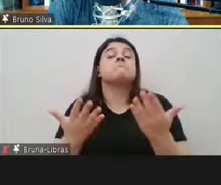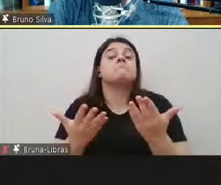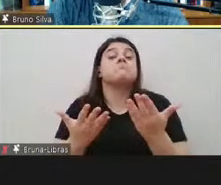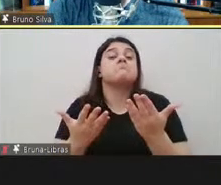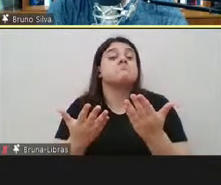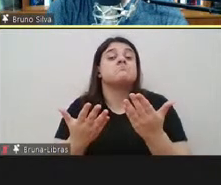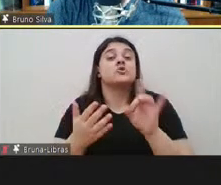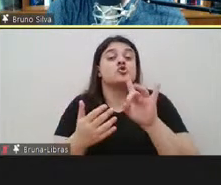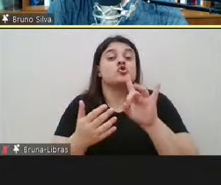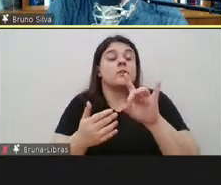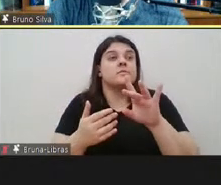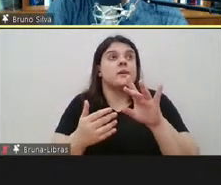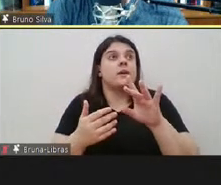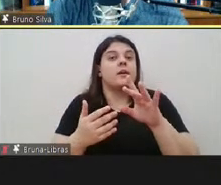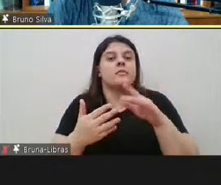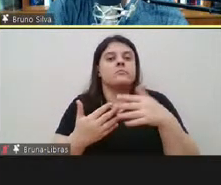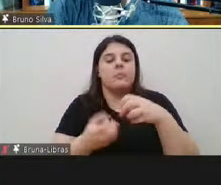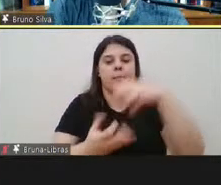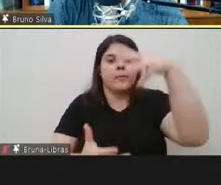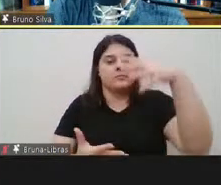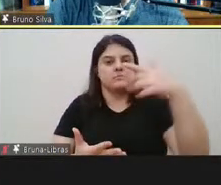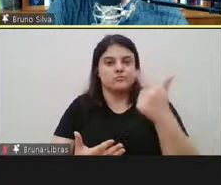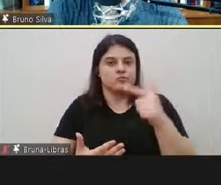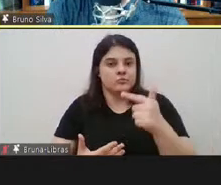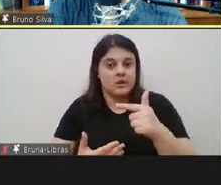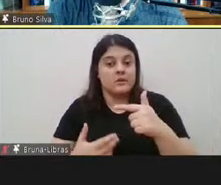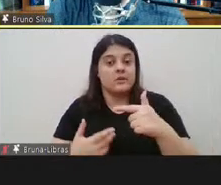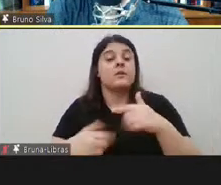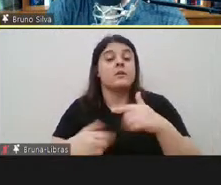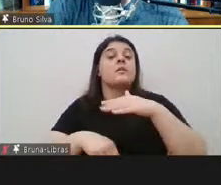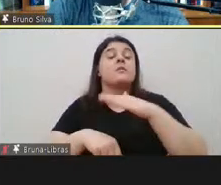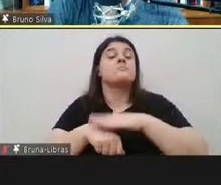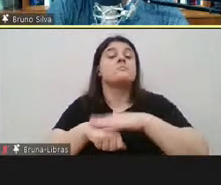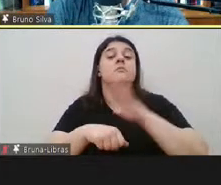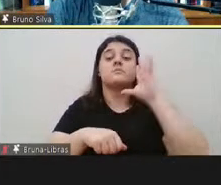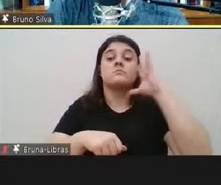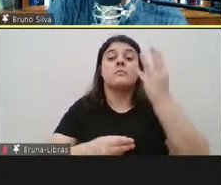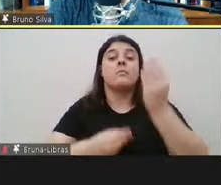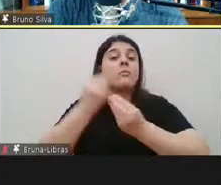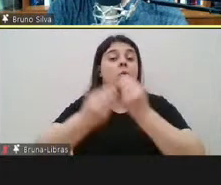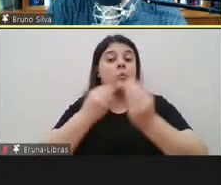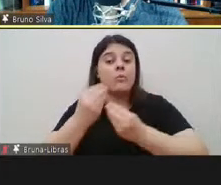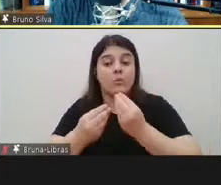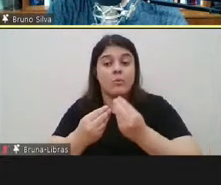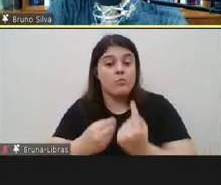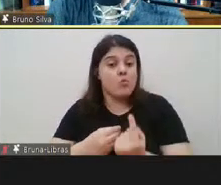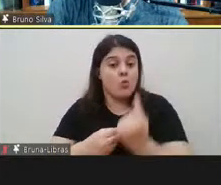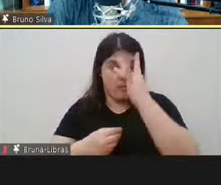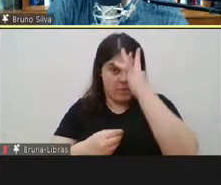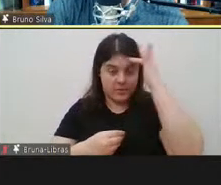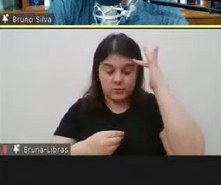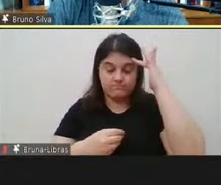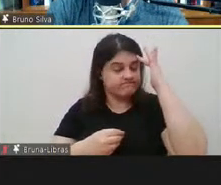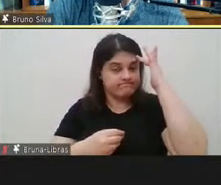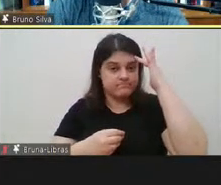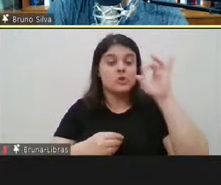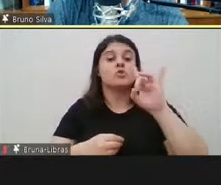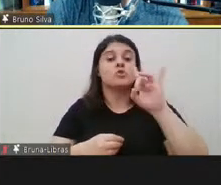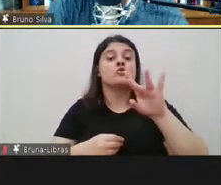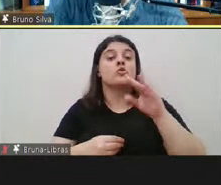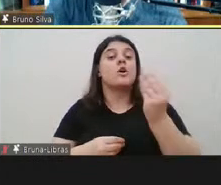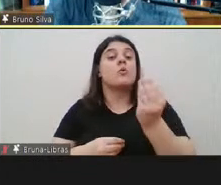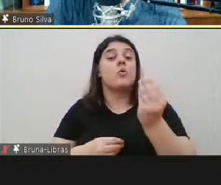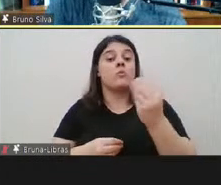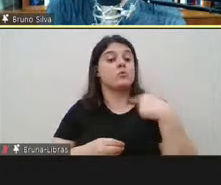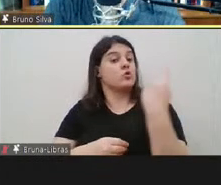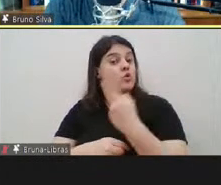solução não vai cair do céu não terá nenhum Messias essa solução não será levar adiante por uma única pessoa essa solução só